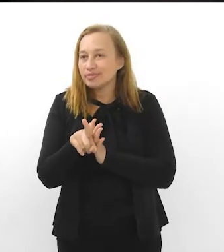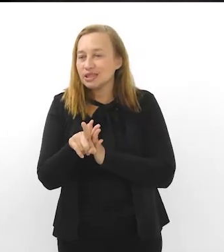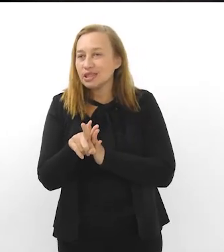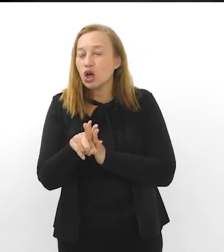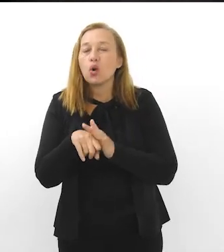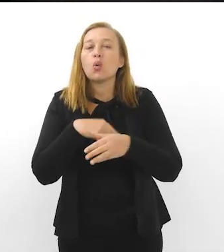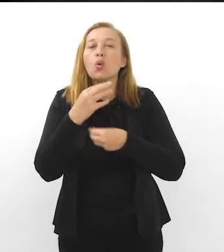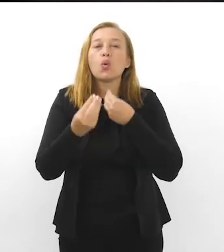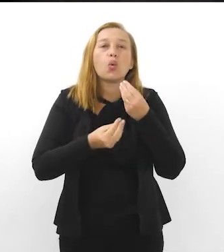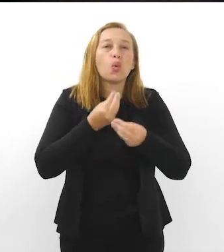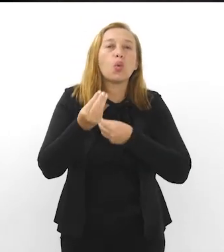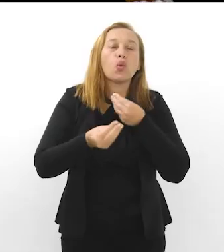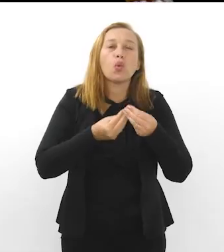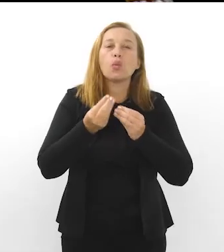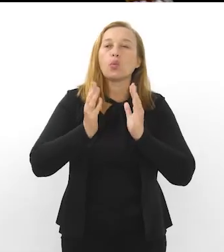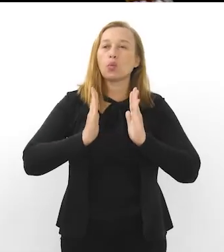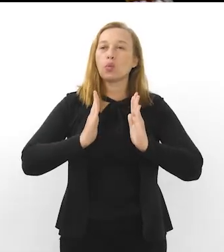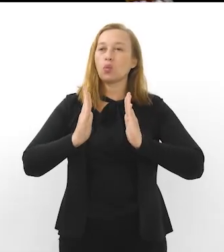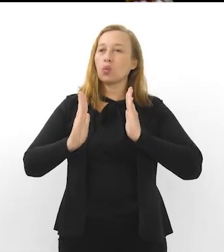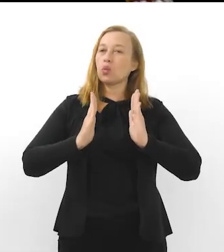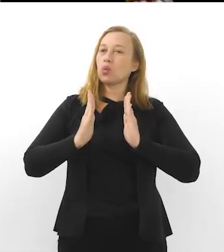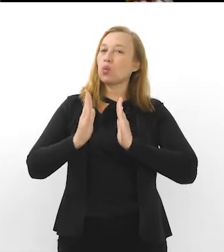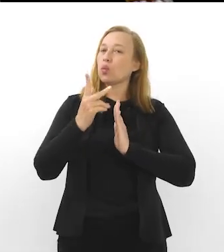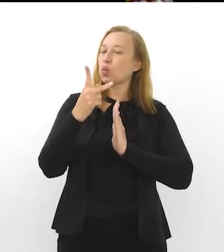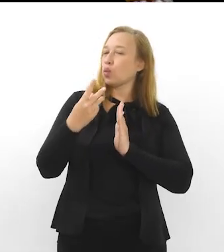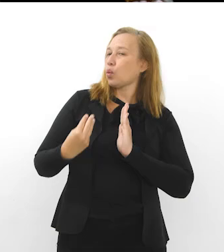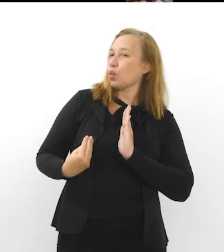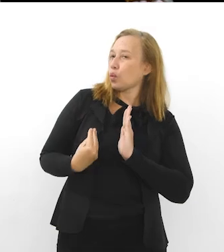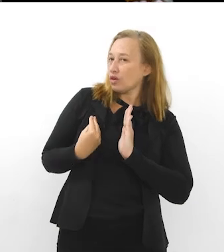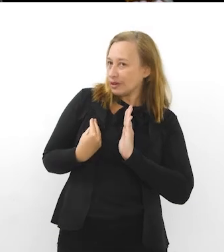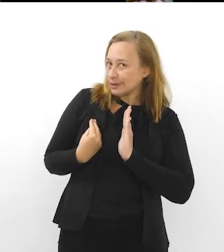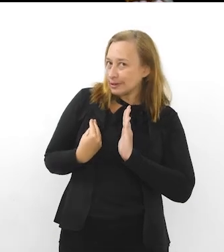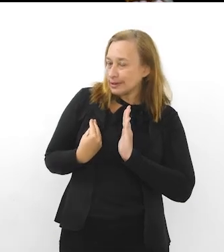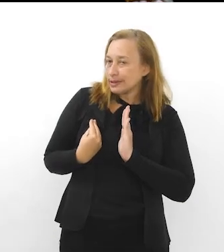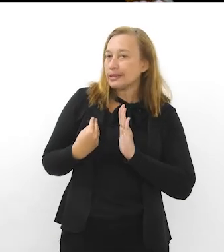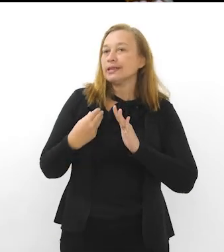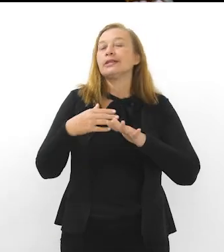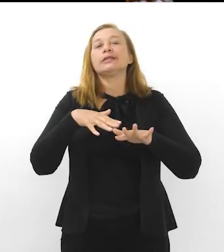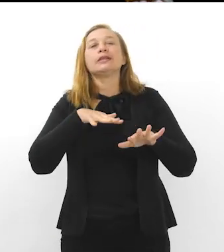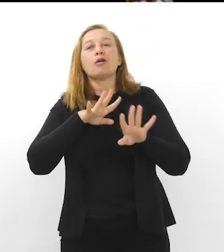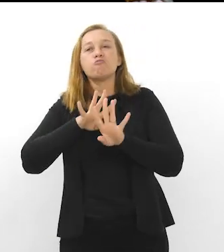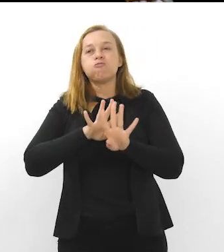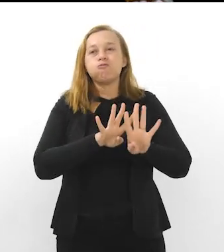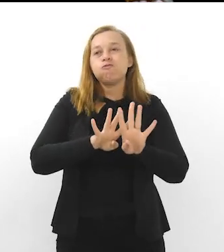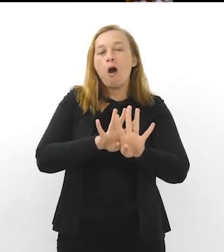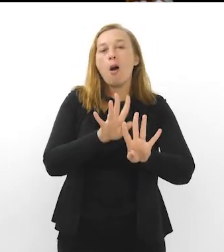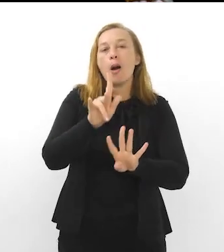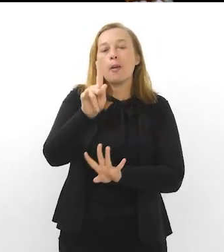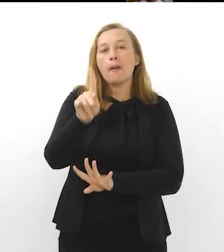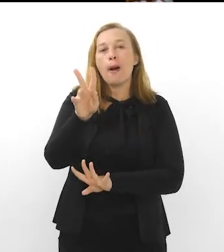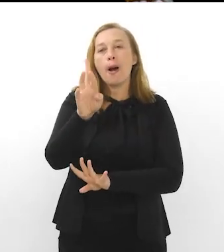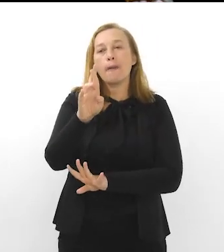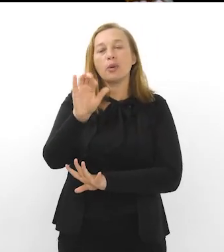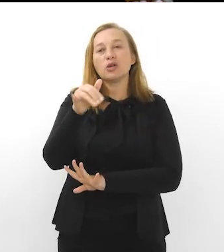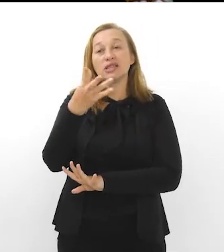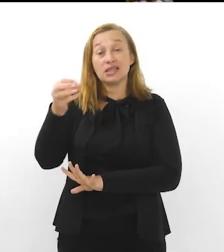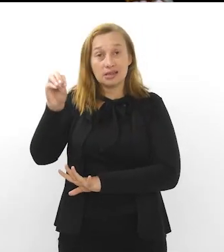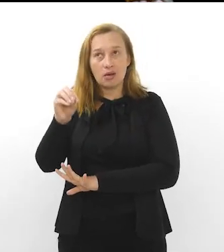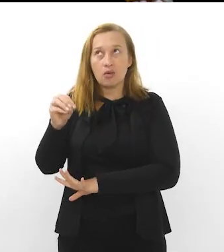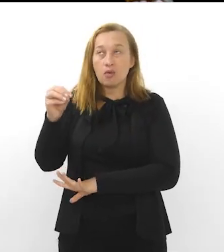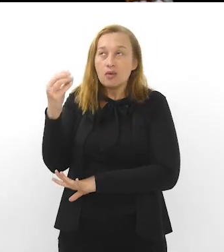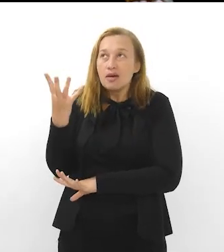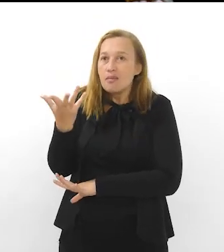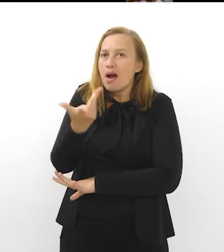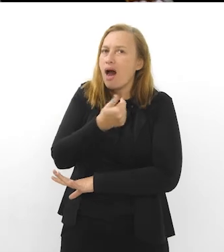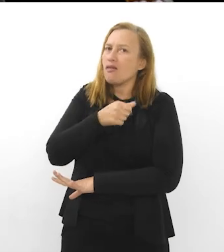perguntando como que foi esse episódio aí na sua participação na procissão, né? Que é uma coisa impressionante. Eu vou